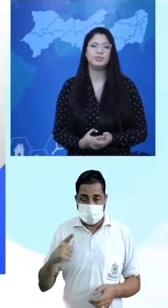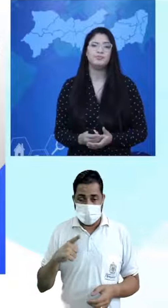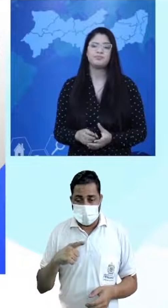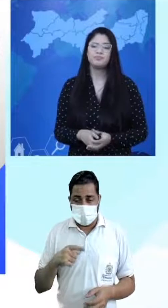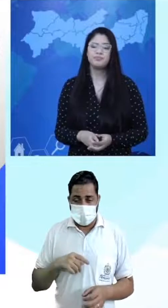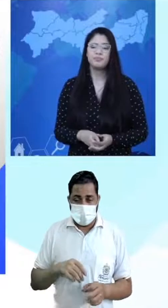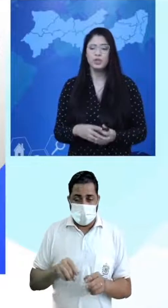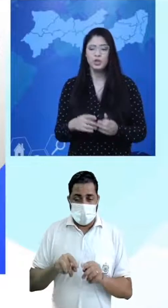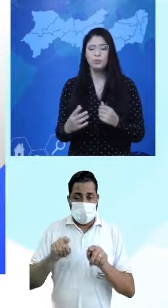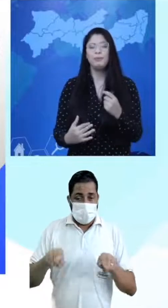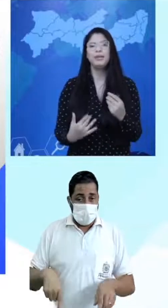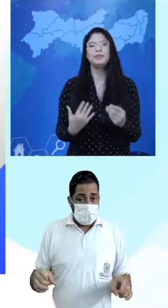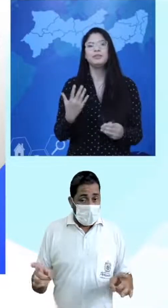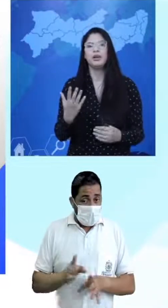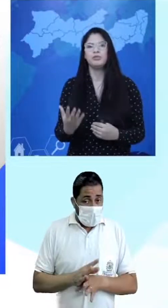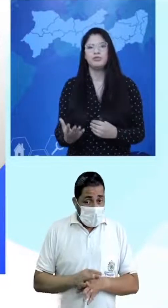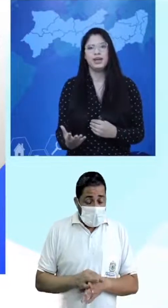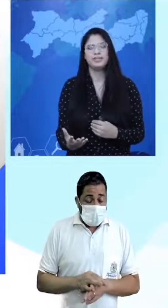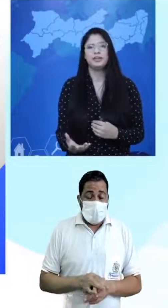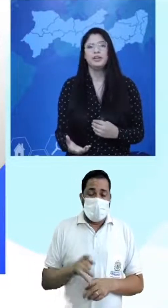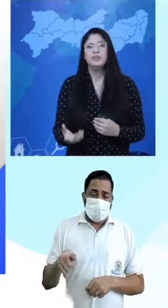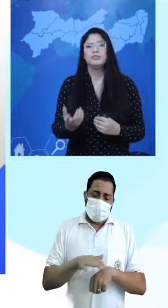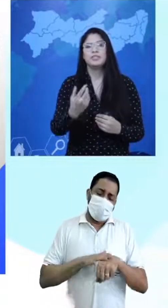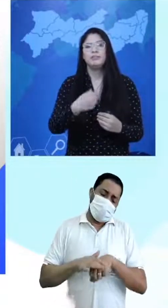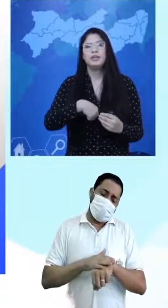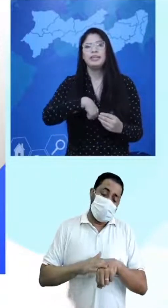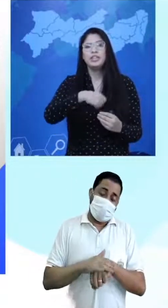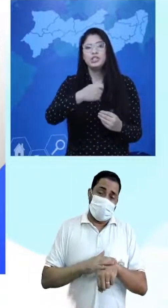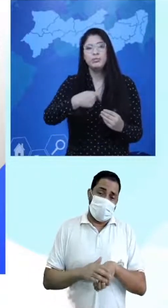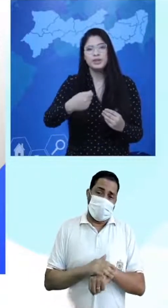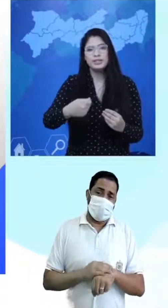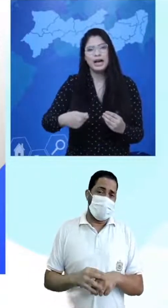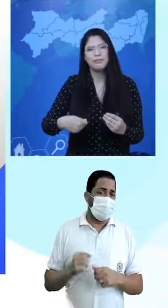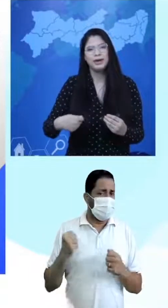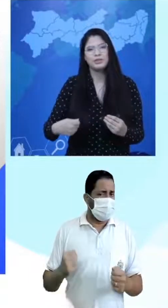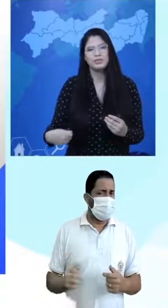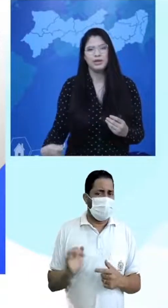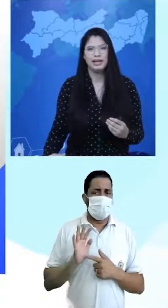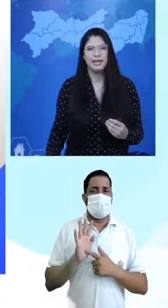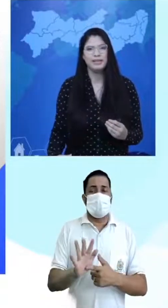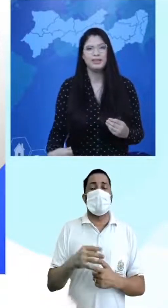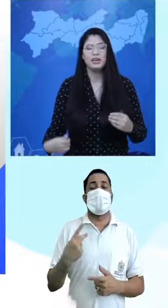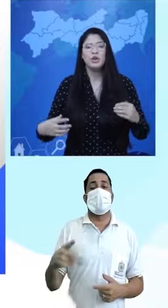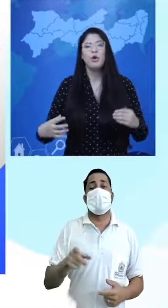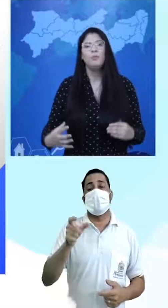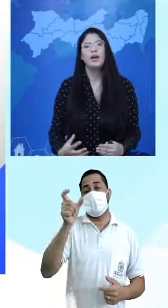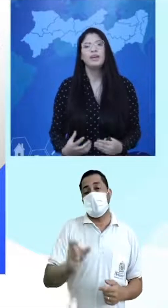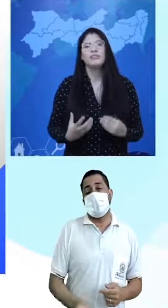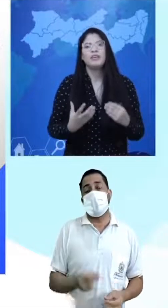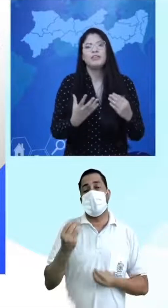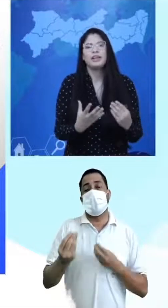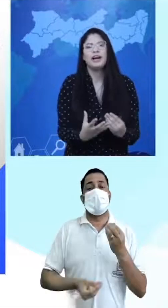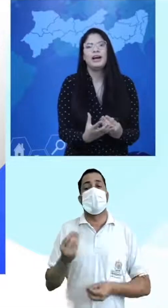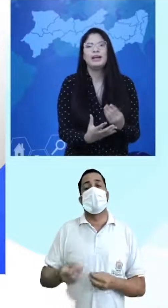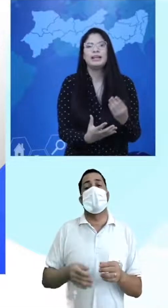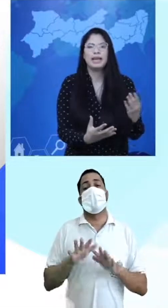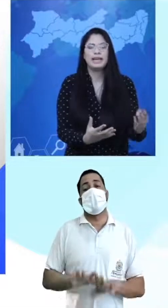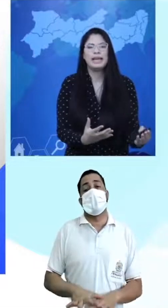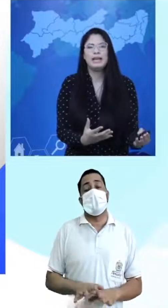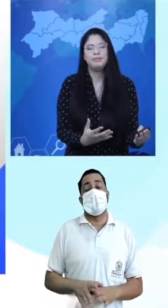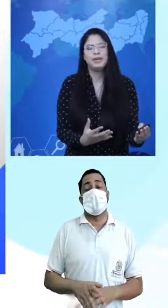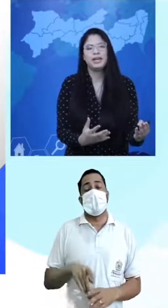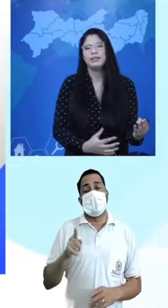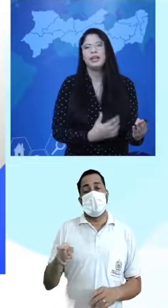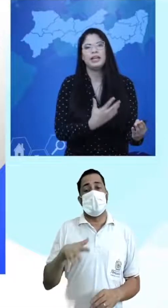interiores, no momento da conversa, você pode esboçar para o seu cliente como é que vai ficar